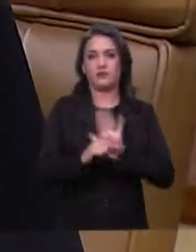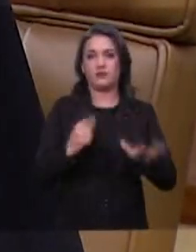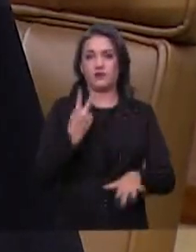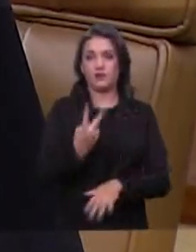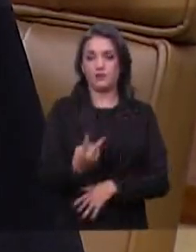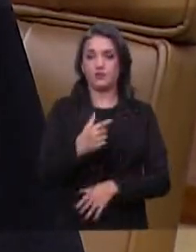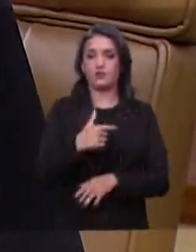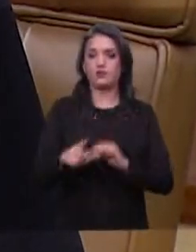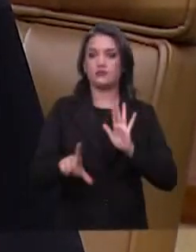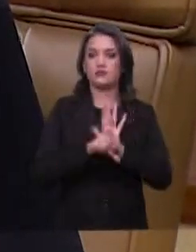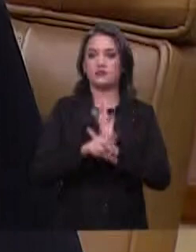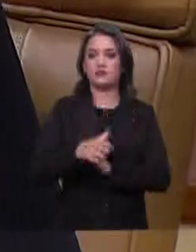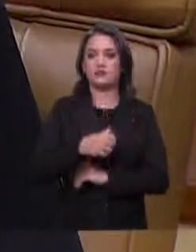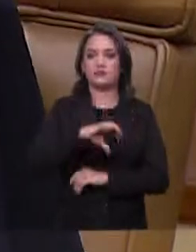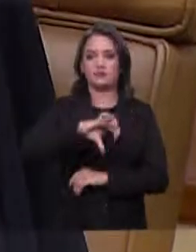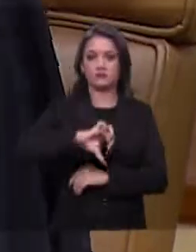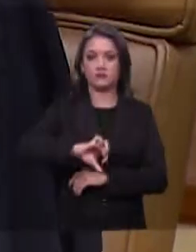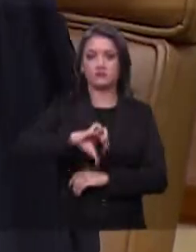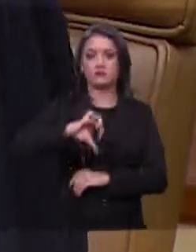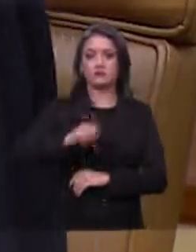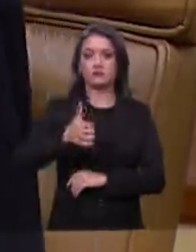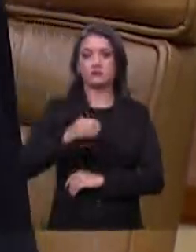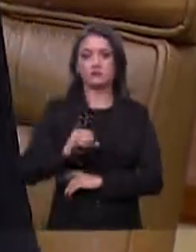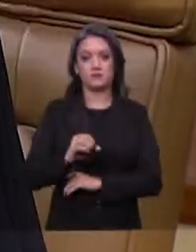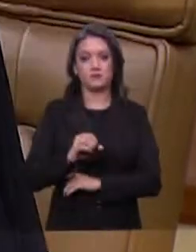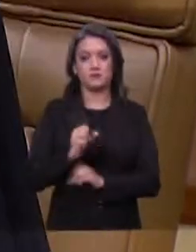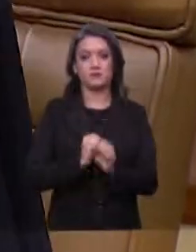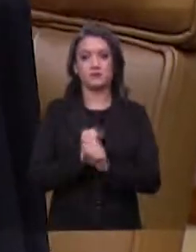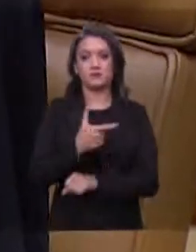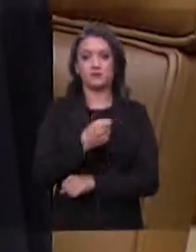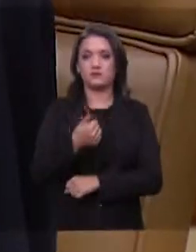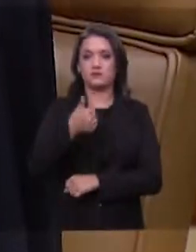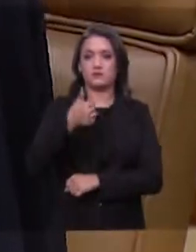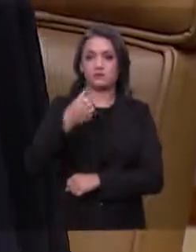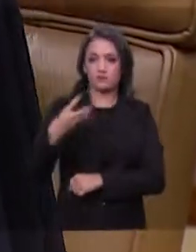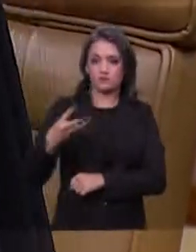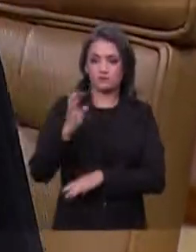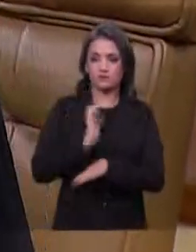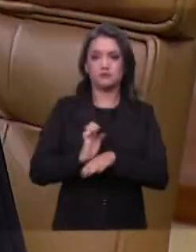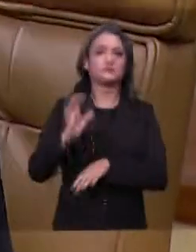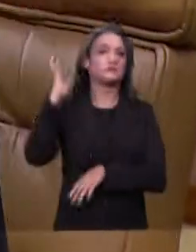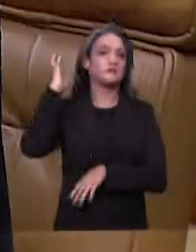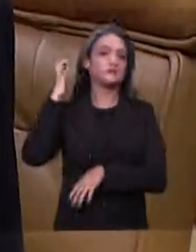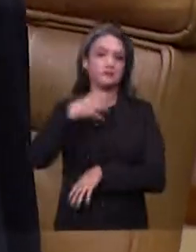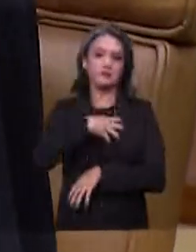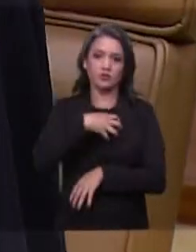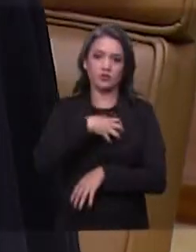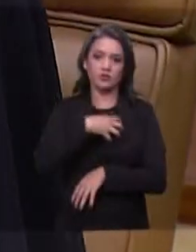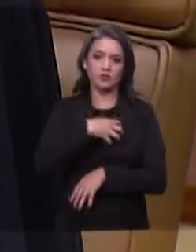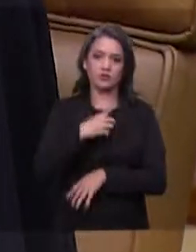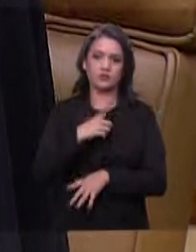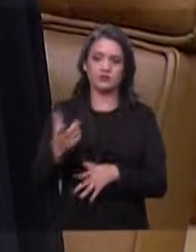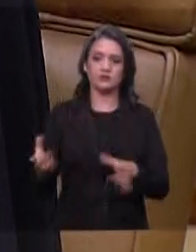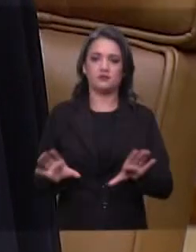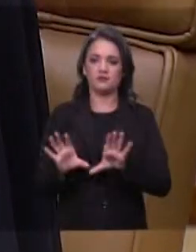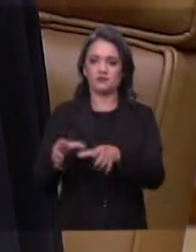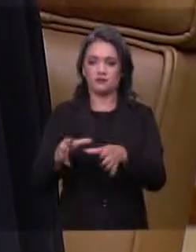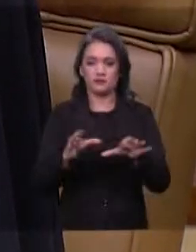Lei 12.910/2013 do Estado da Bahia. Sobre as comunidades de fundos e fechos de